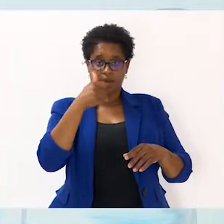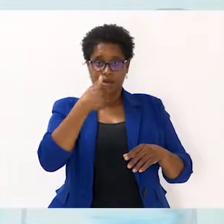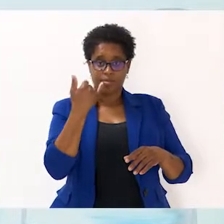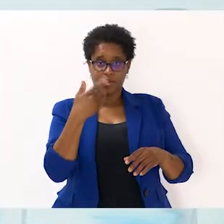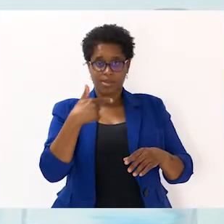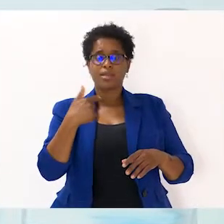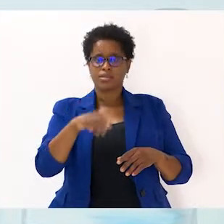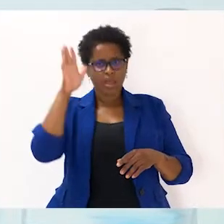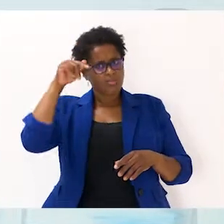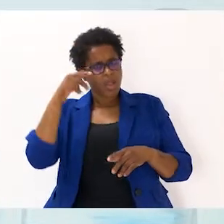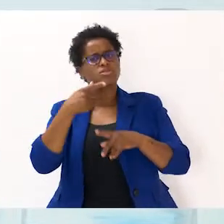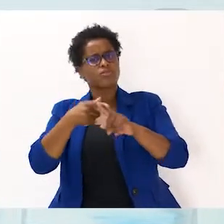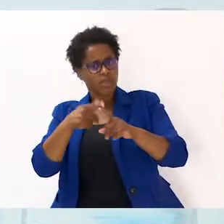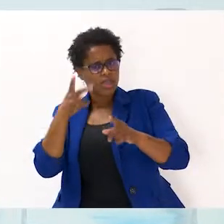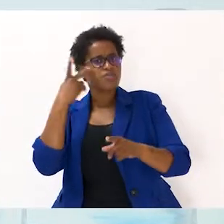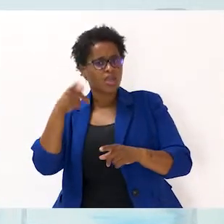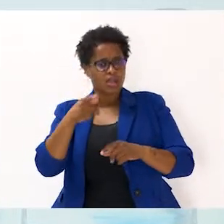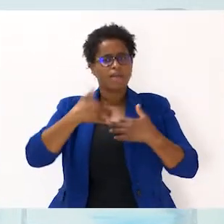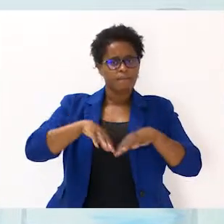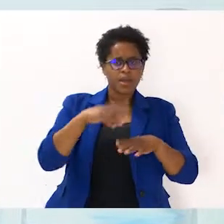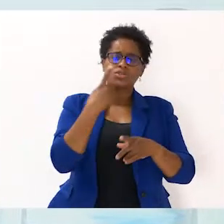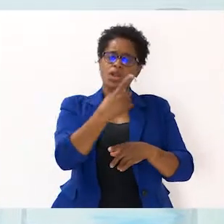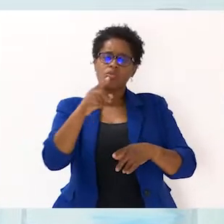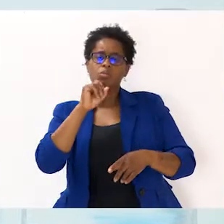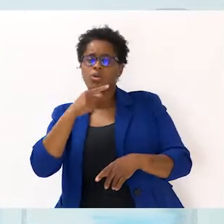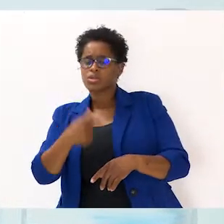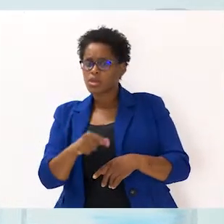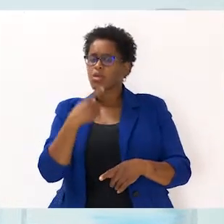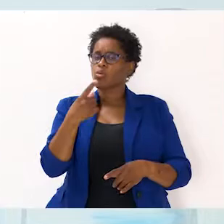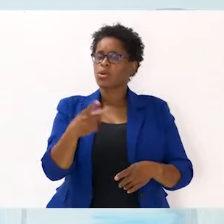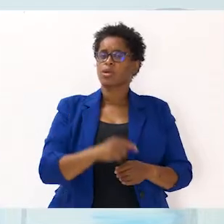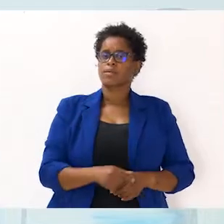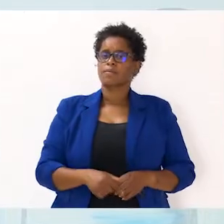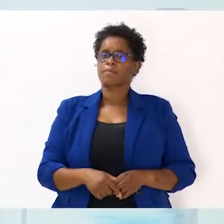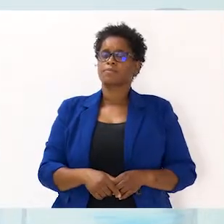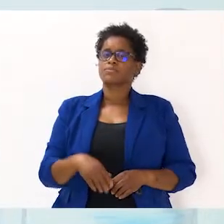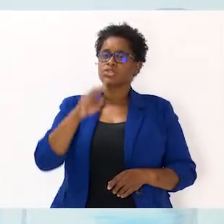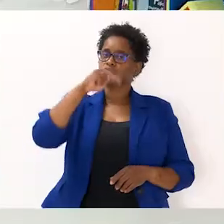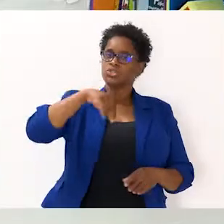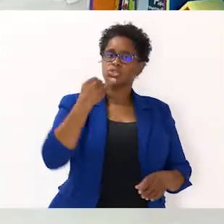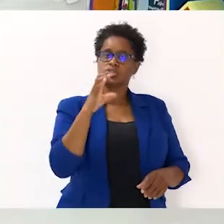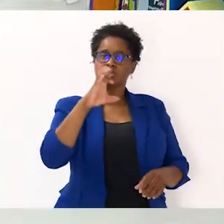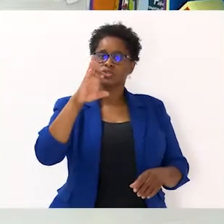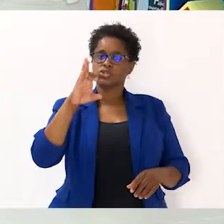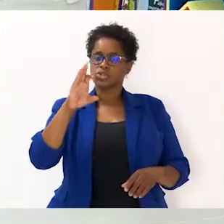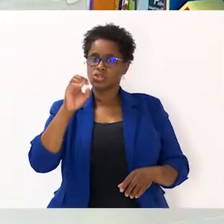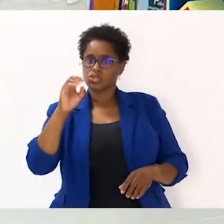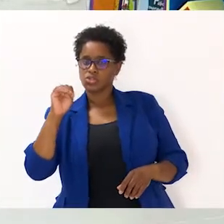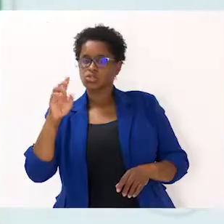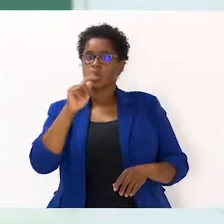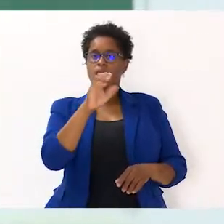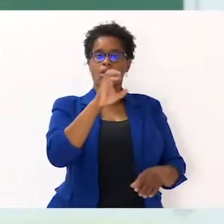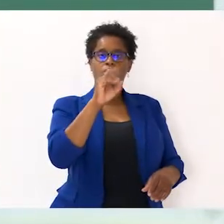viverem ali. Mas, cada um pode ter aquilo que é chamado de nichos ecológicos.